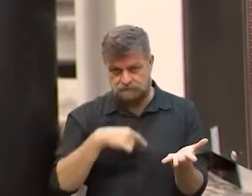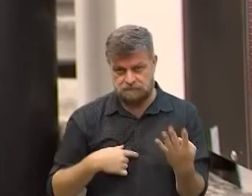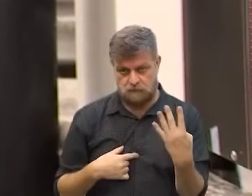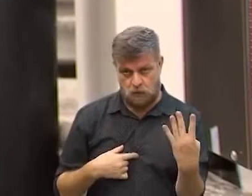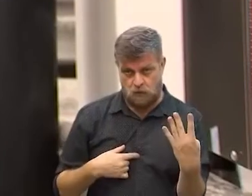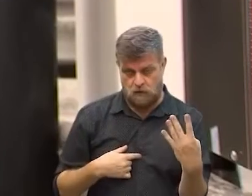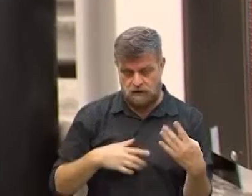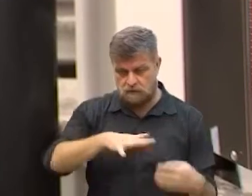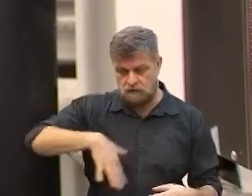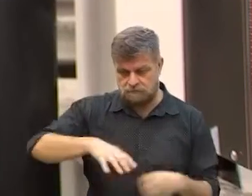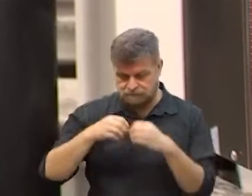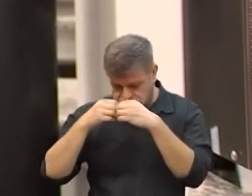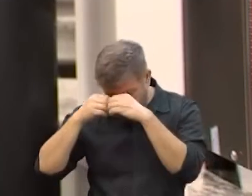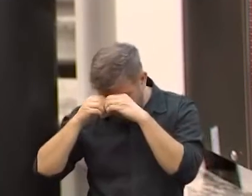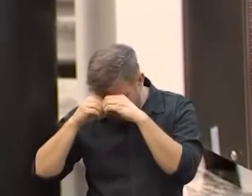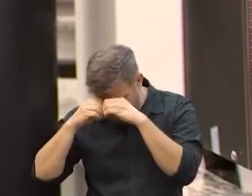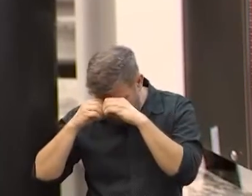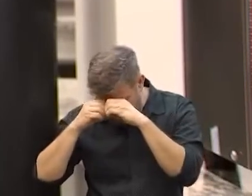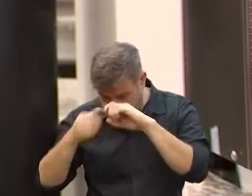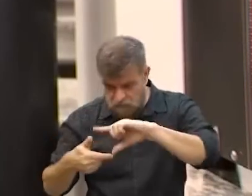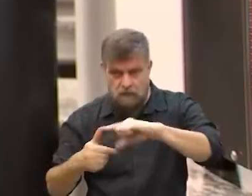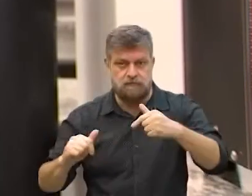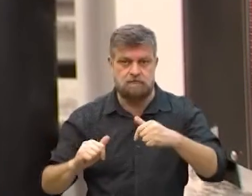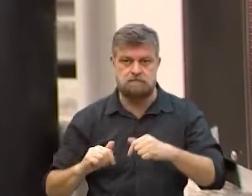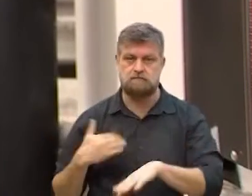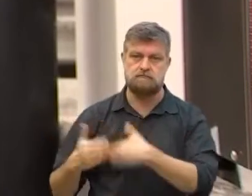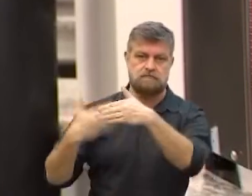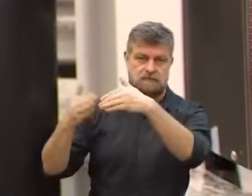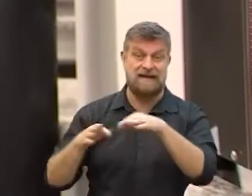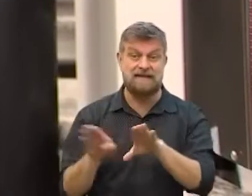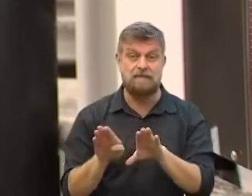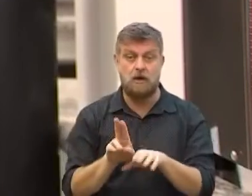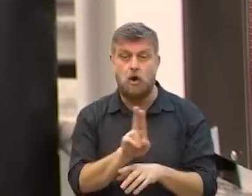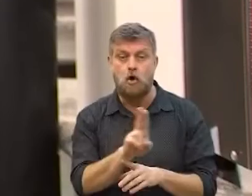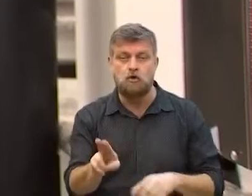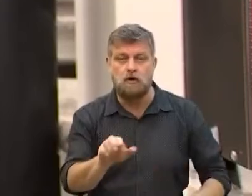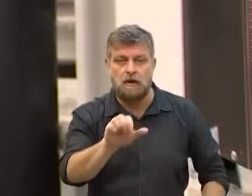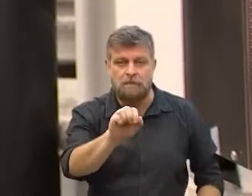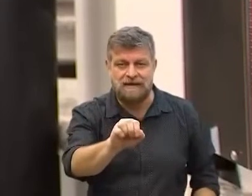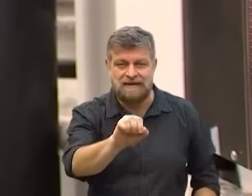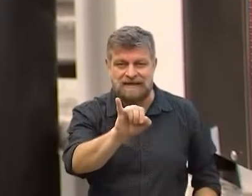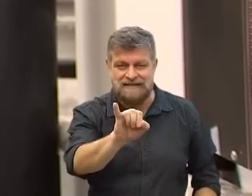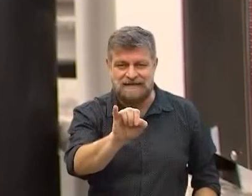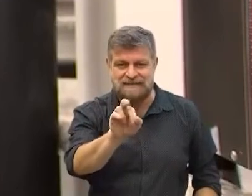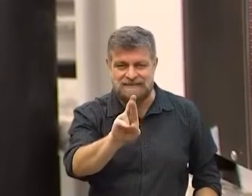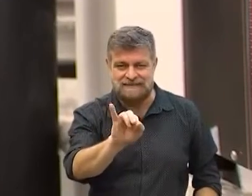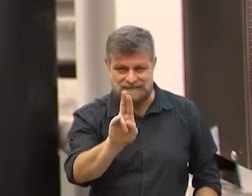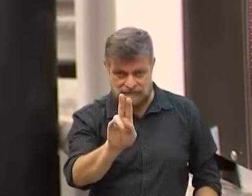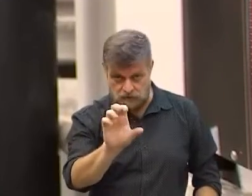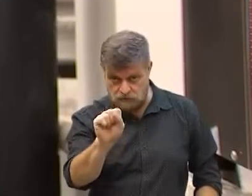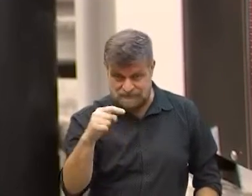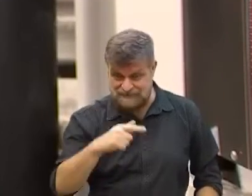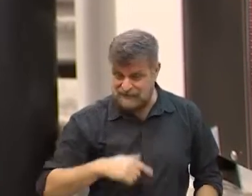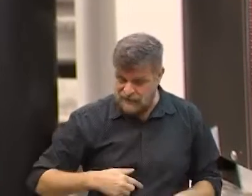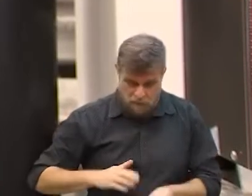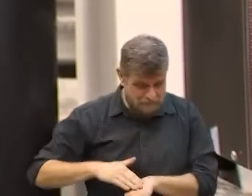4 laboratórios avançados de última geração, inclusive o Sirius, que é o maior laboratório